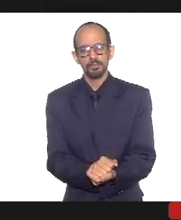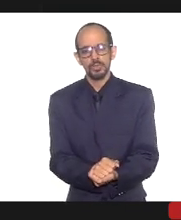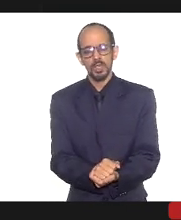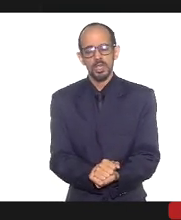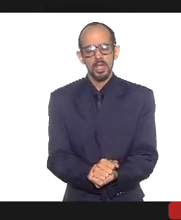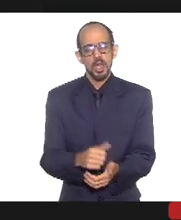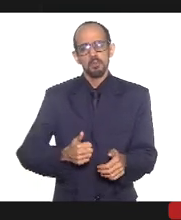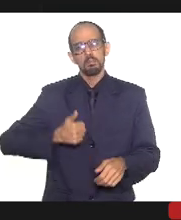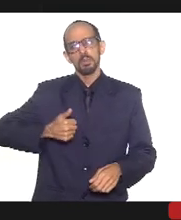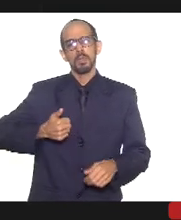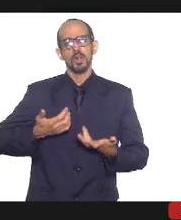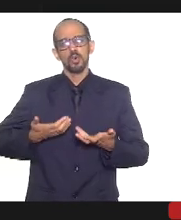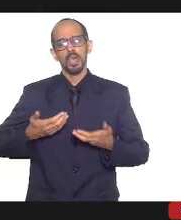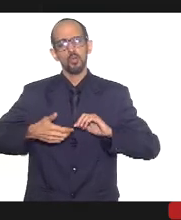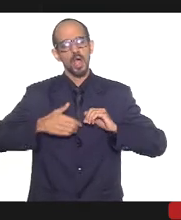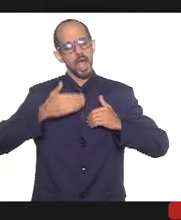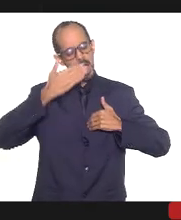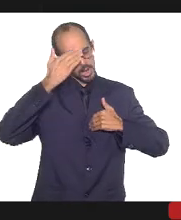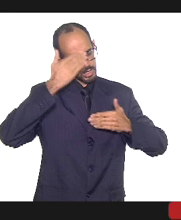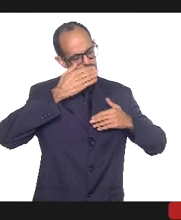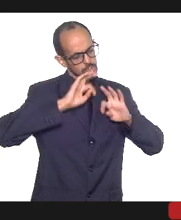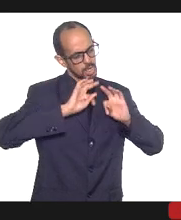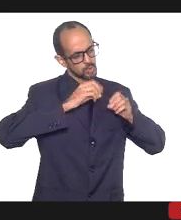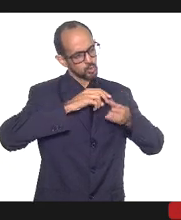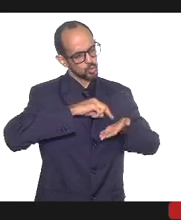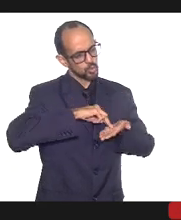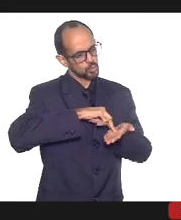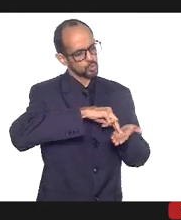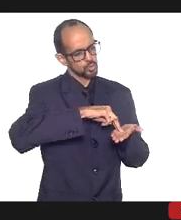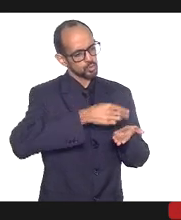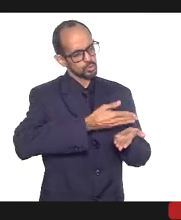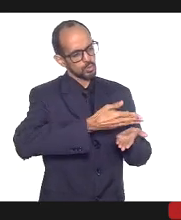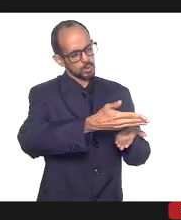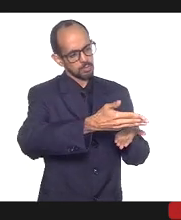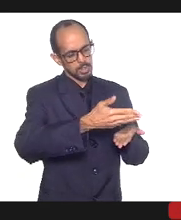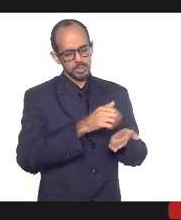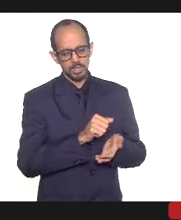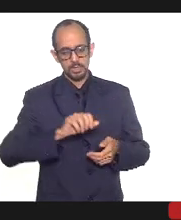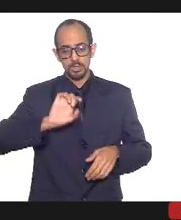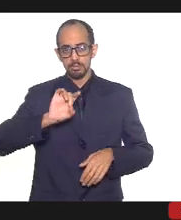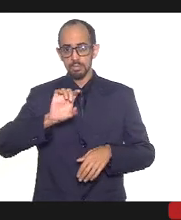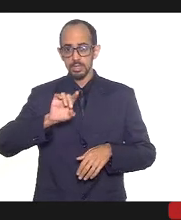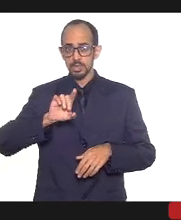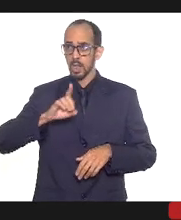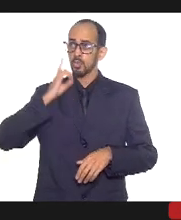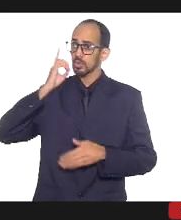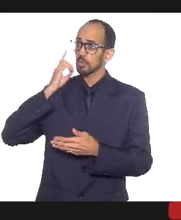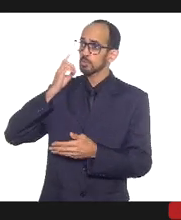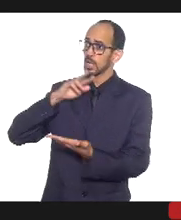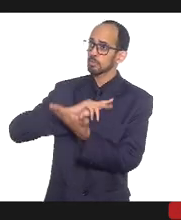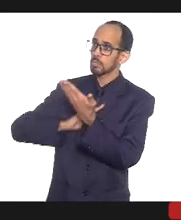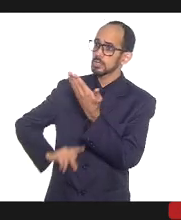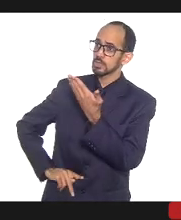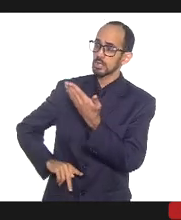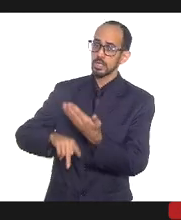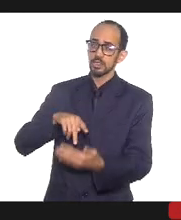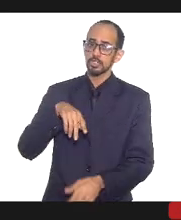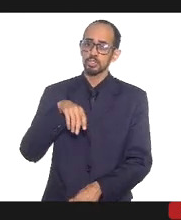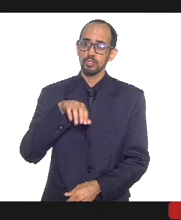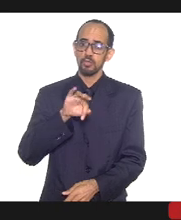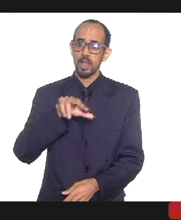muito de agradecer a todos que estão aqui presentes, especialmente ao deputado Serafini e à sua equipe